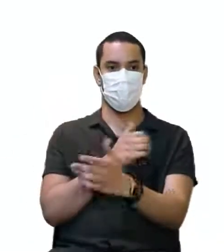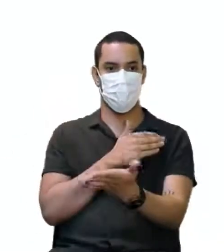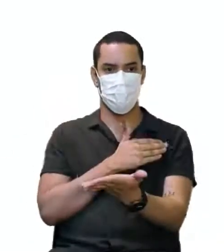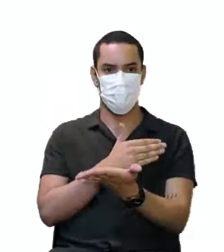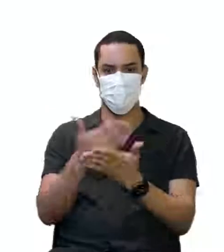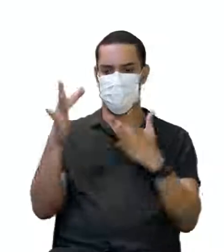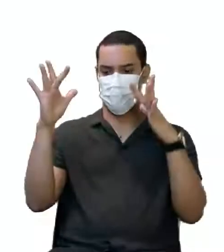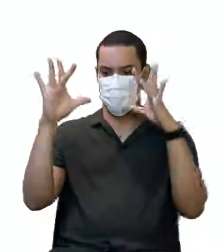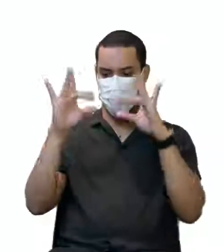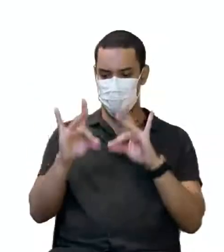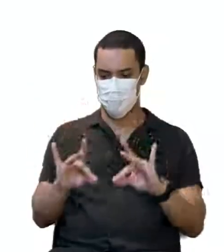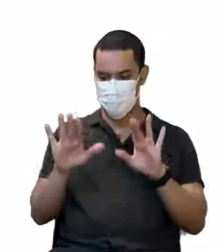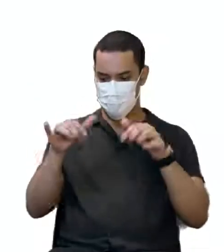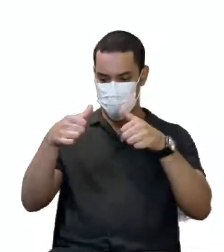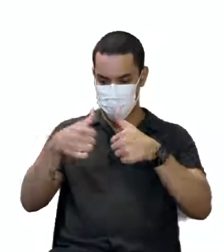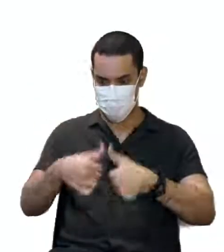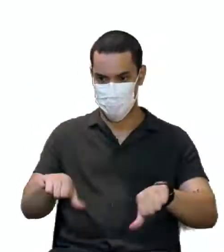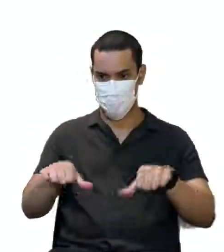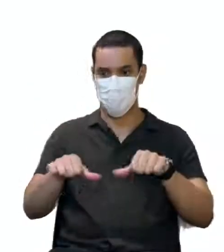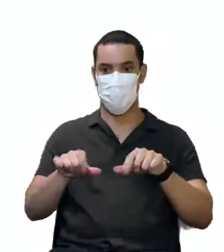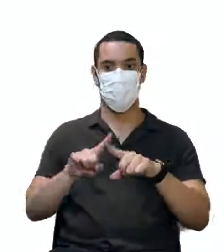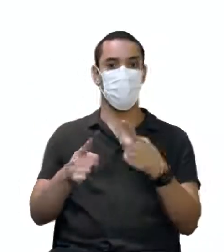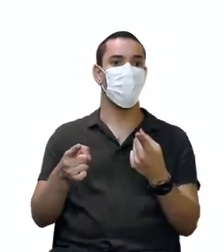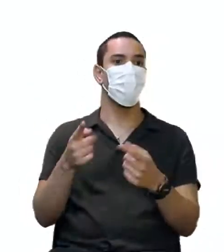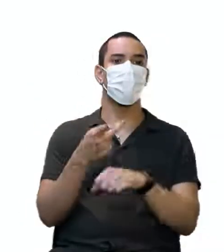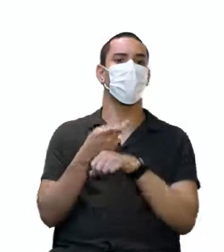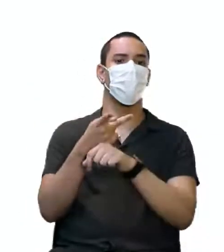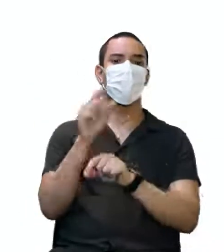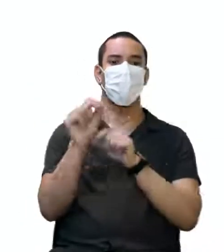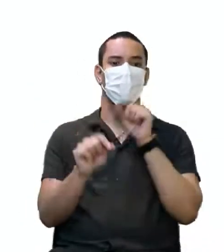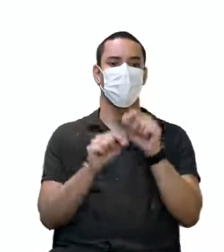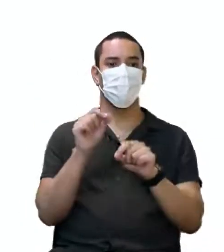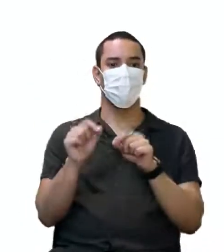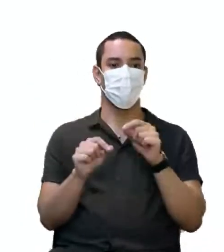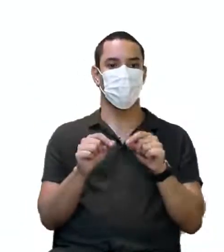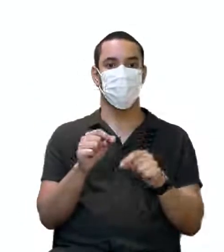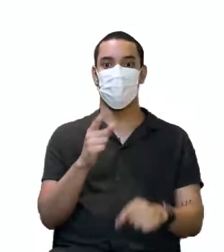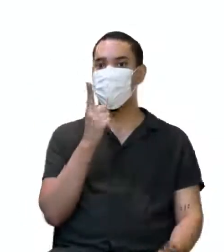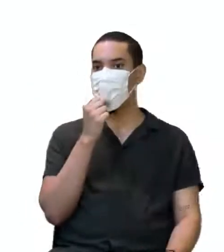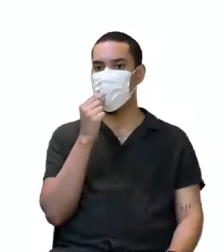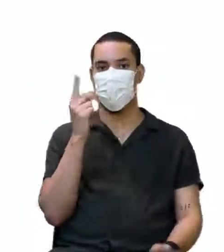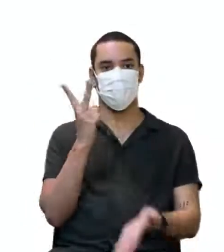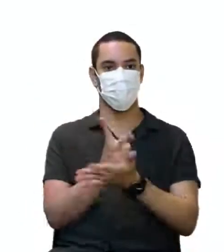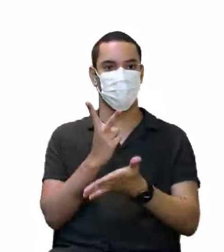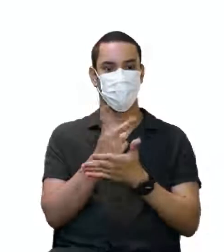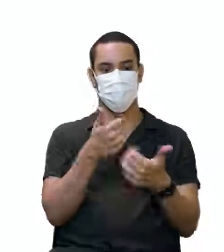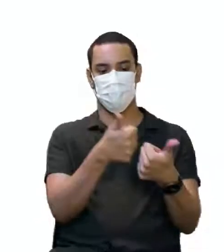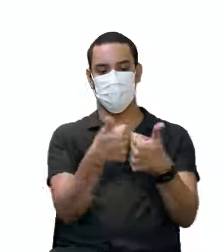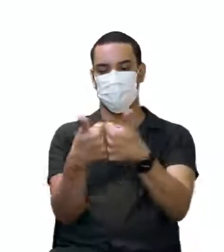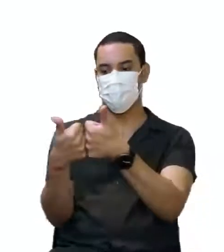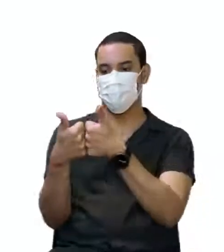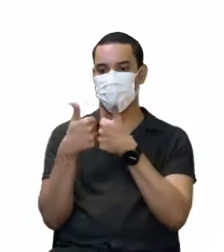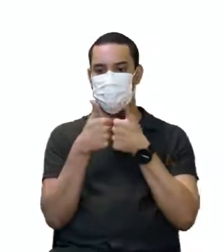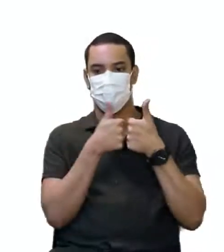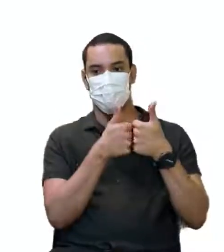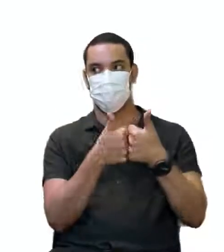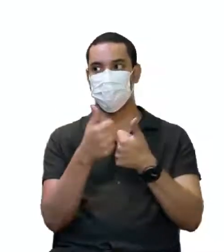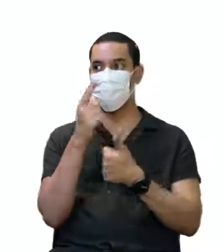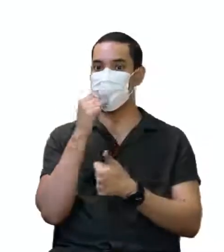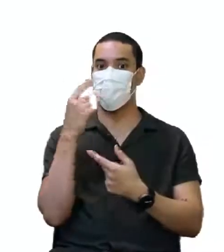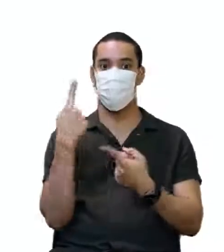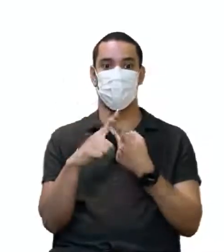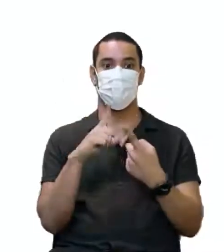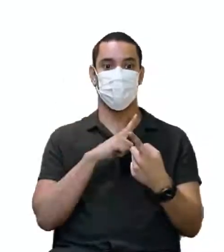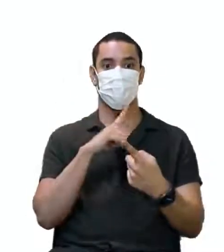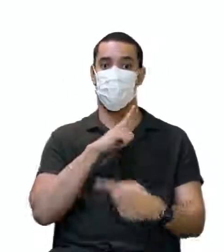a se fixar. E eles procuravam sempre o quê? Corpos hídricos, se estabelecer próximos à água, porque aí eles